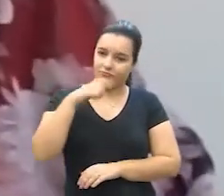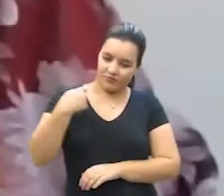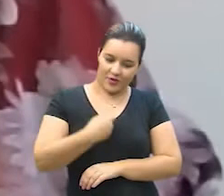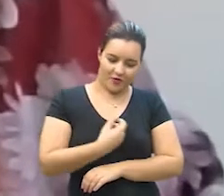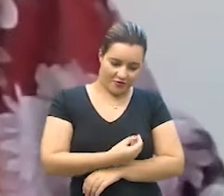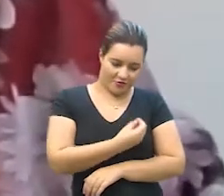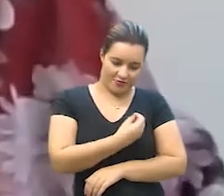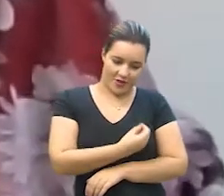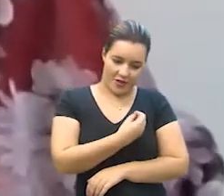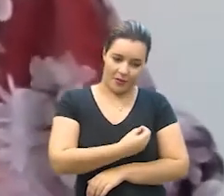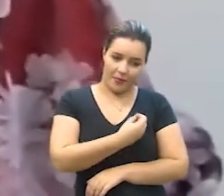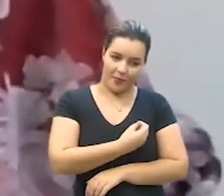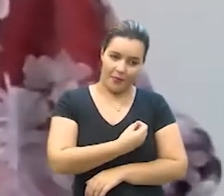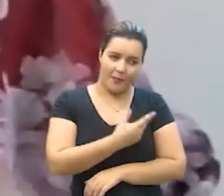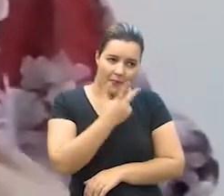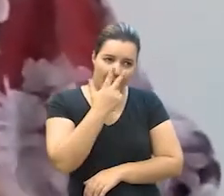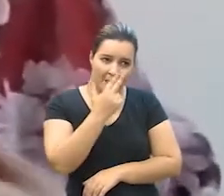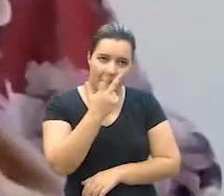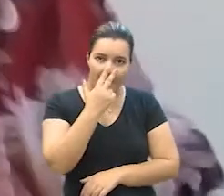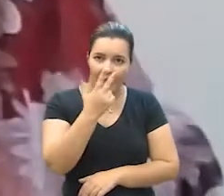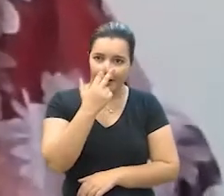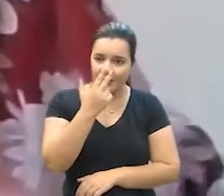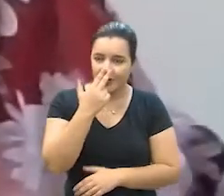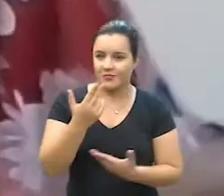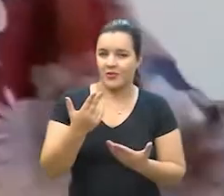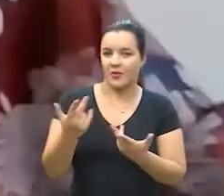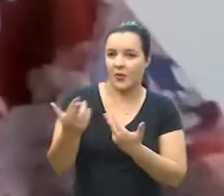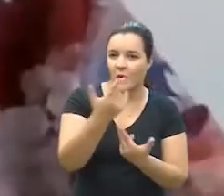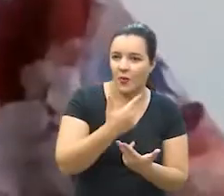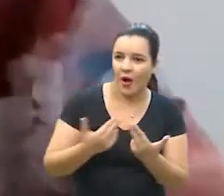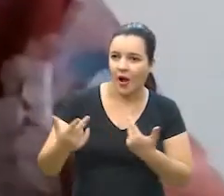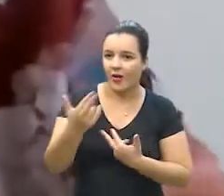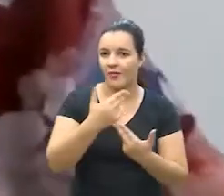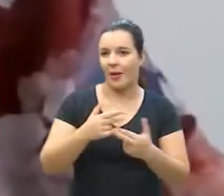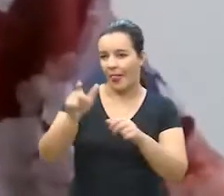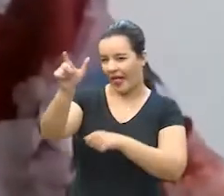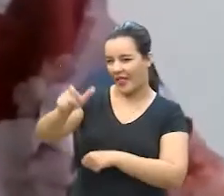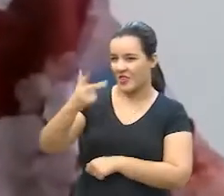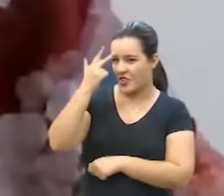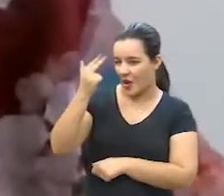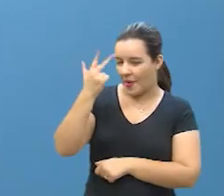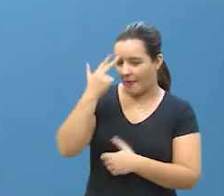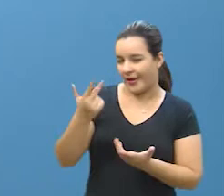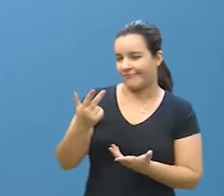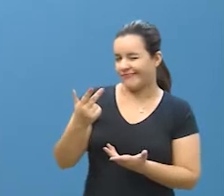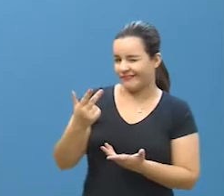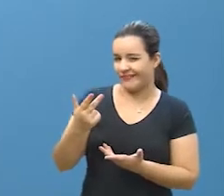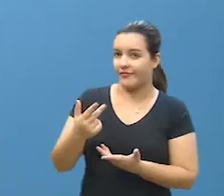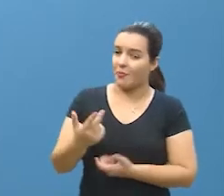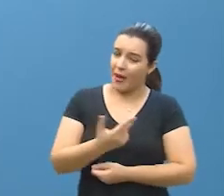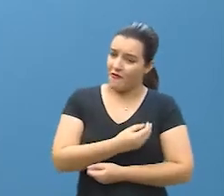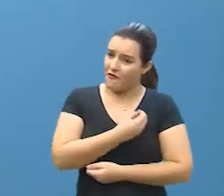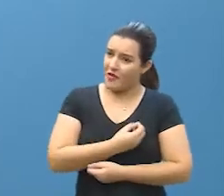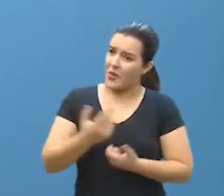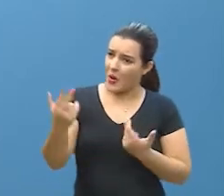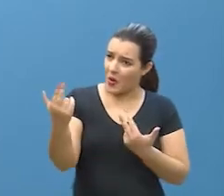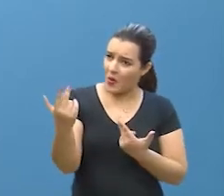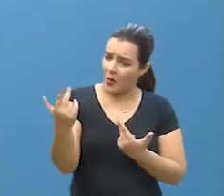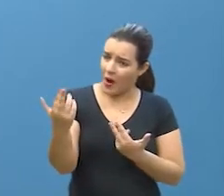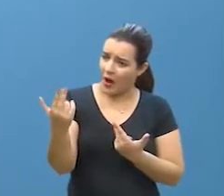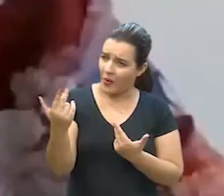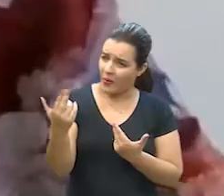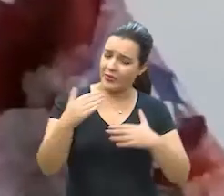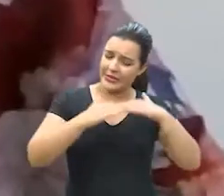mais parecido possível com aqueles que a gente considera ditos normais, né? Que eles tenham todas